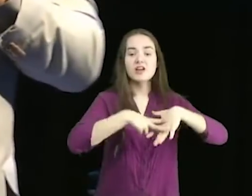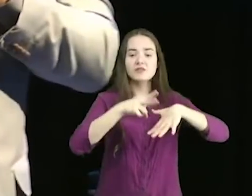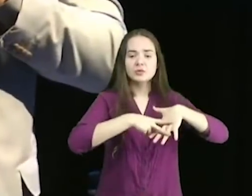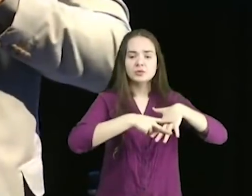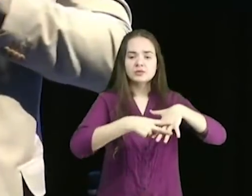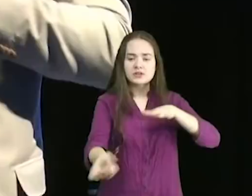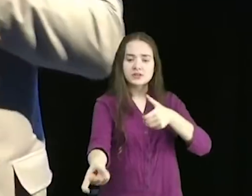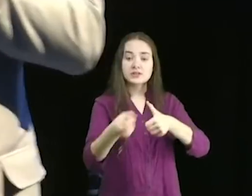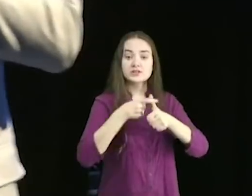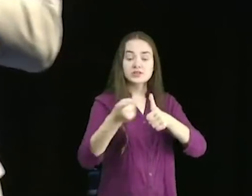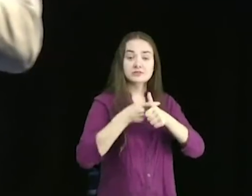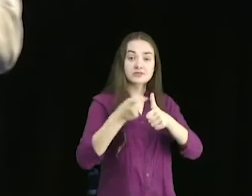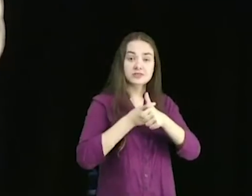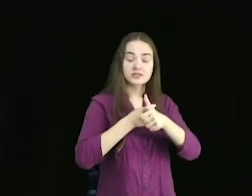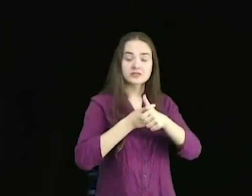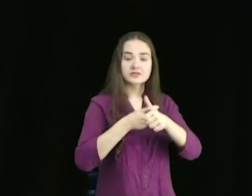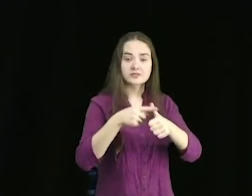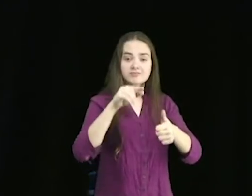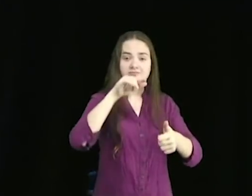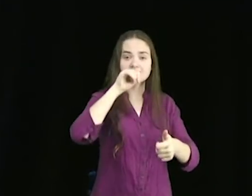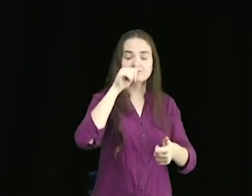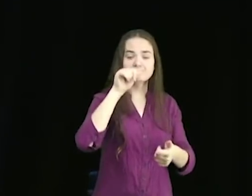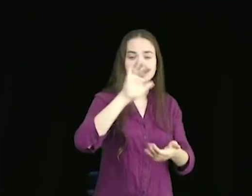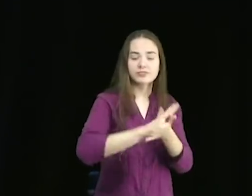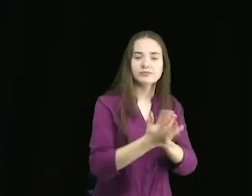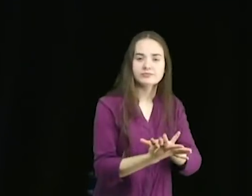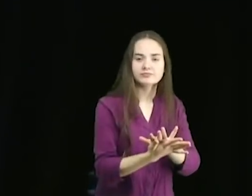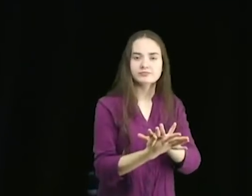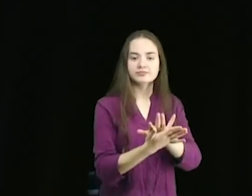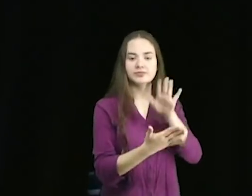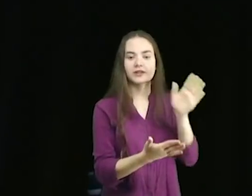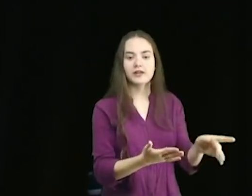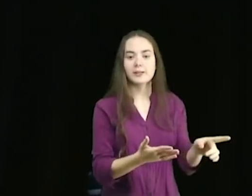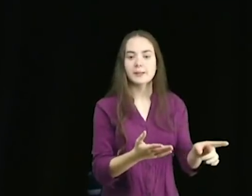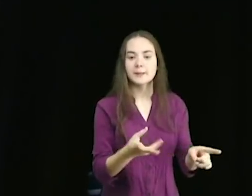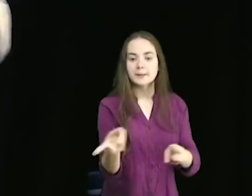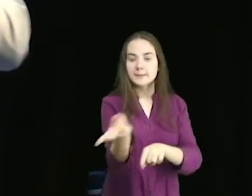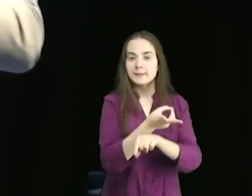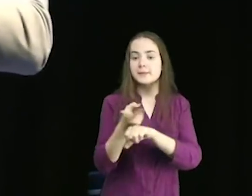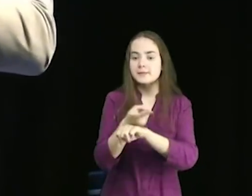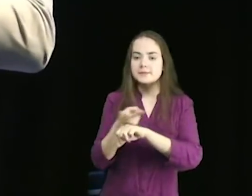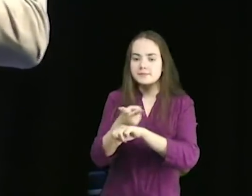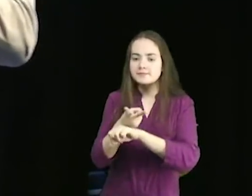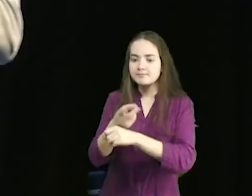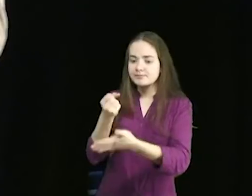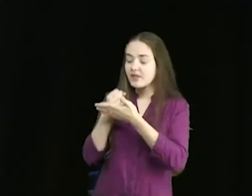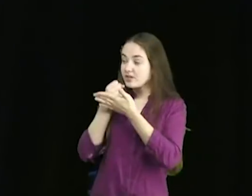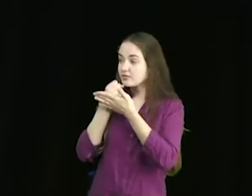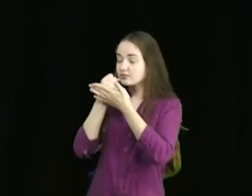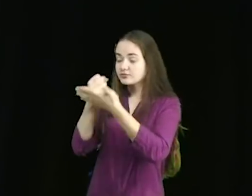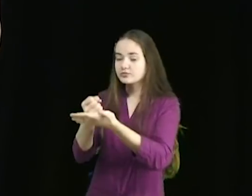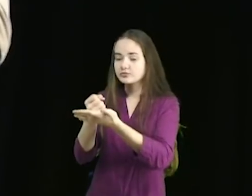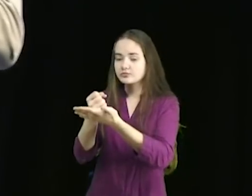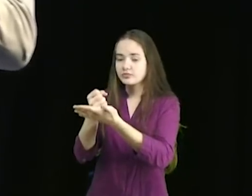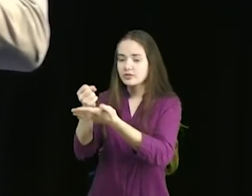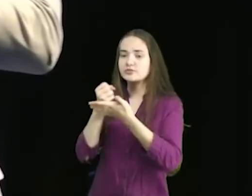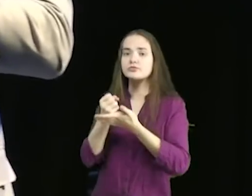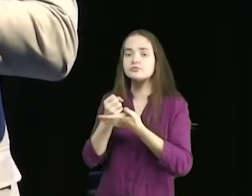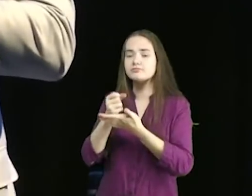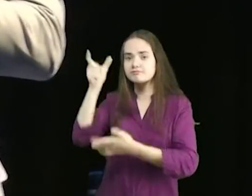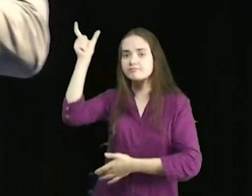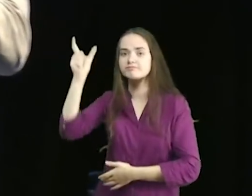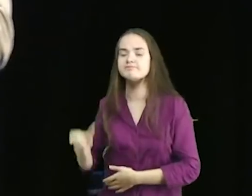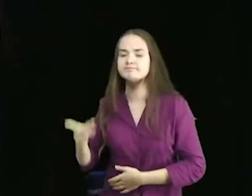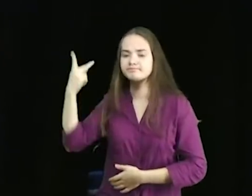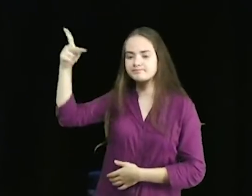endividada, arruinada, ela vai buscar andar, vai buscar socorro com o homem de Deus.